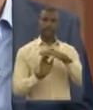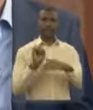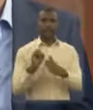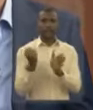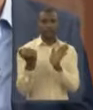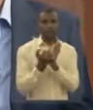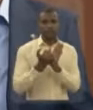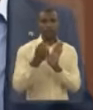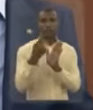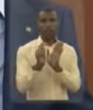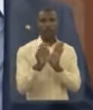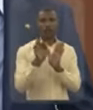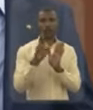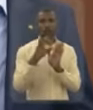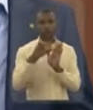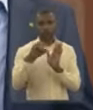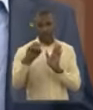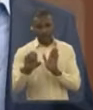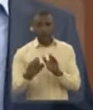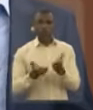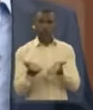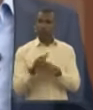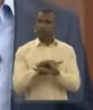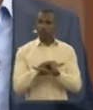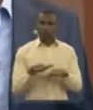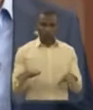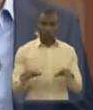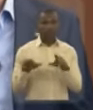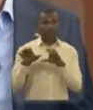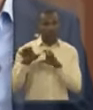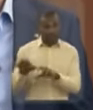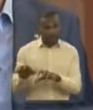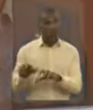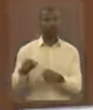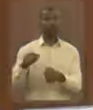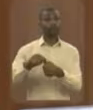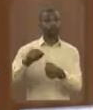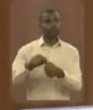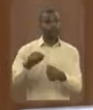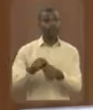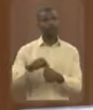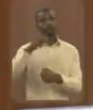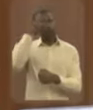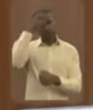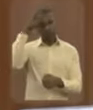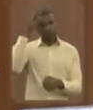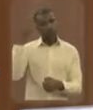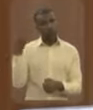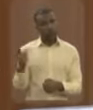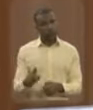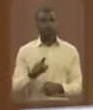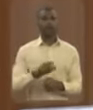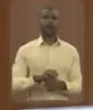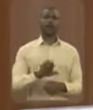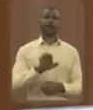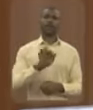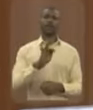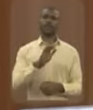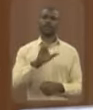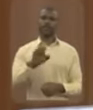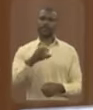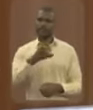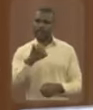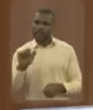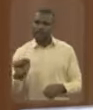ío nós vamos encerrar esse serviço então são coisas como essa que será feita durante o seu governo eficiência eh cuidado